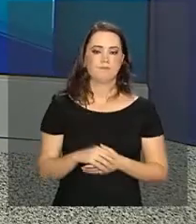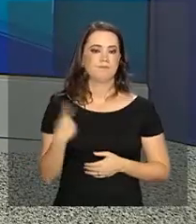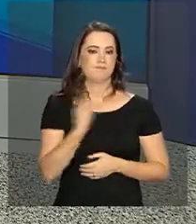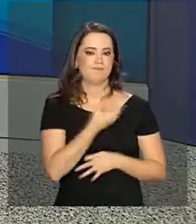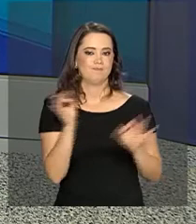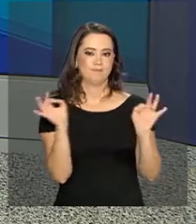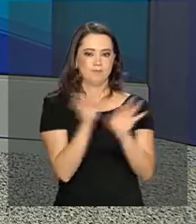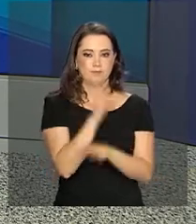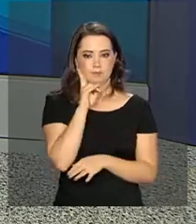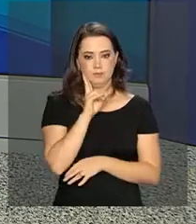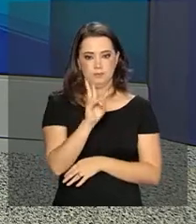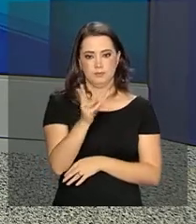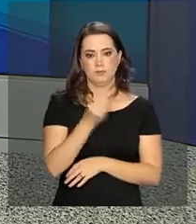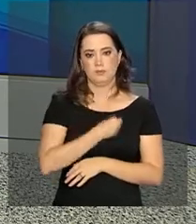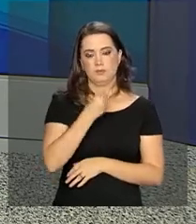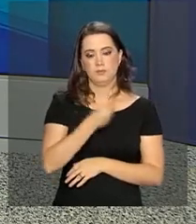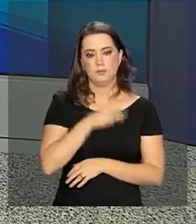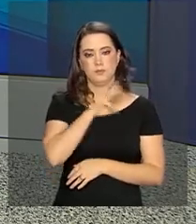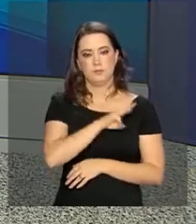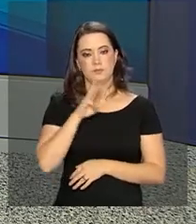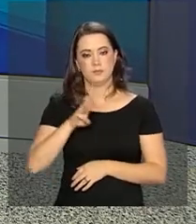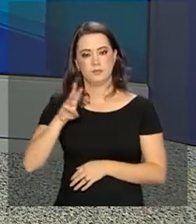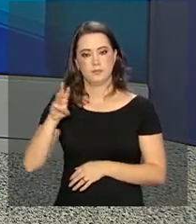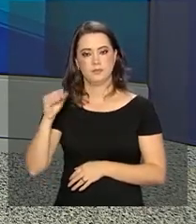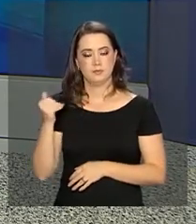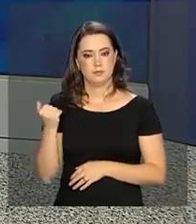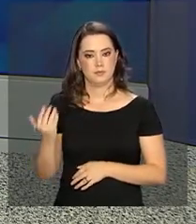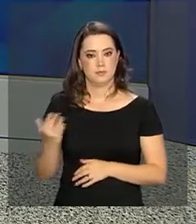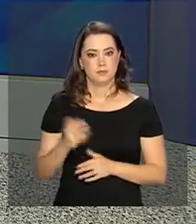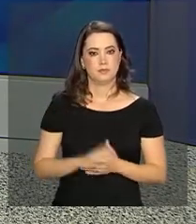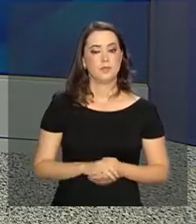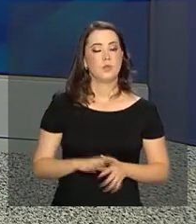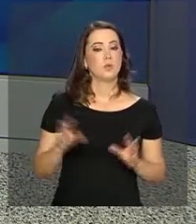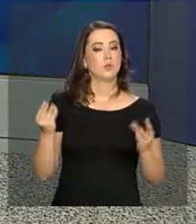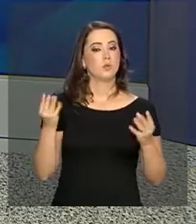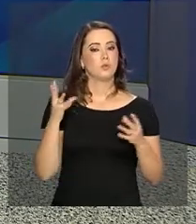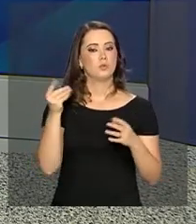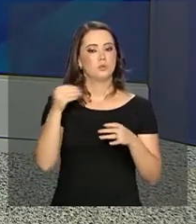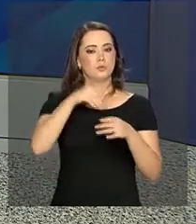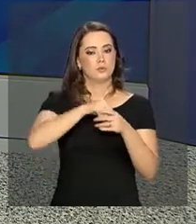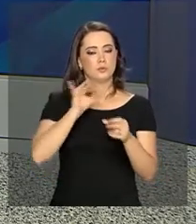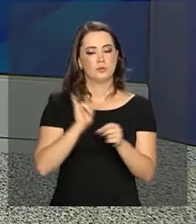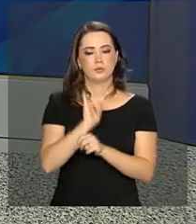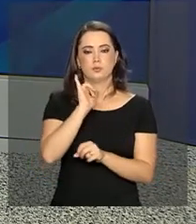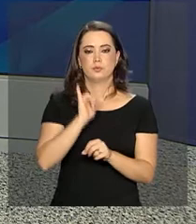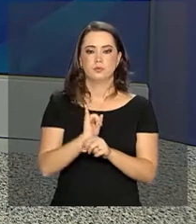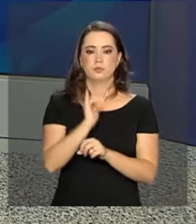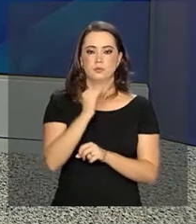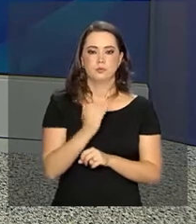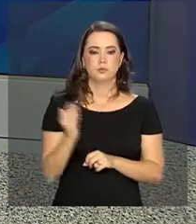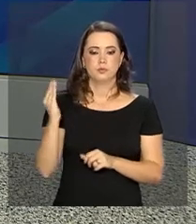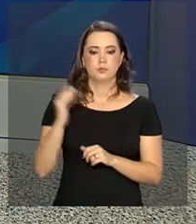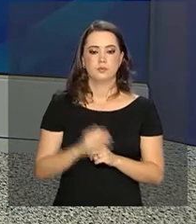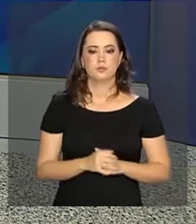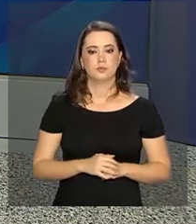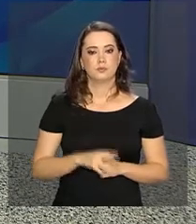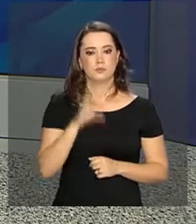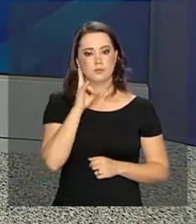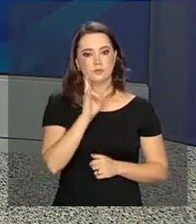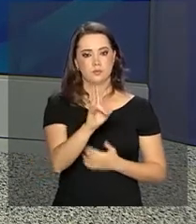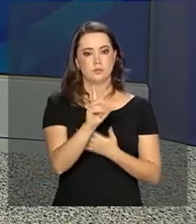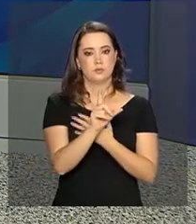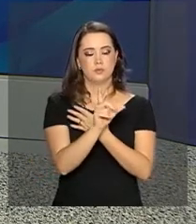ficamos por aqui. Você acompanha a nossa programação ao vivo pelo site da NBR e todas as reportagens estão em nosso canal no YouTube.